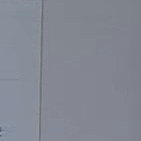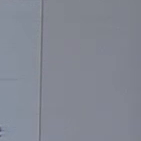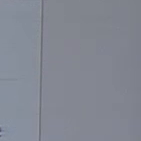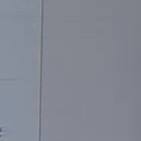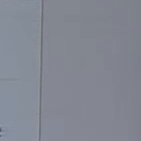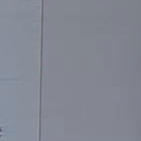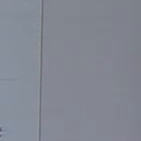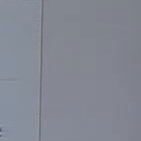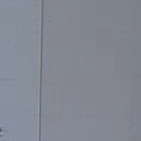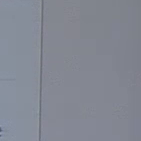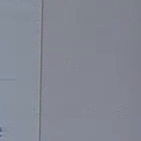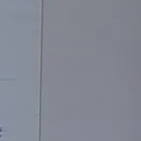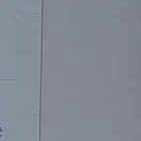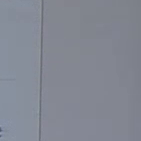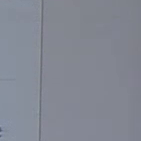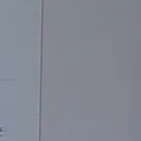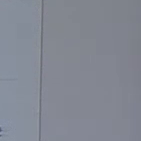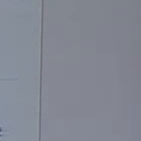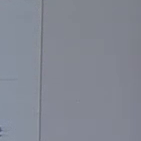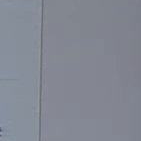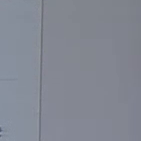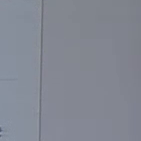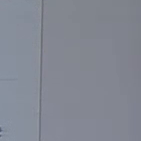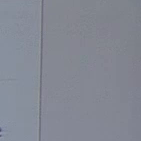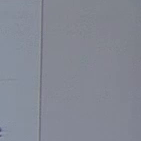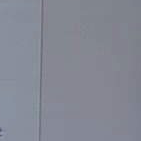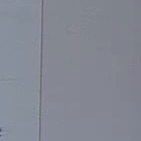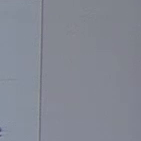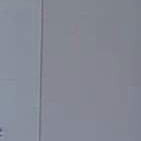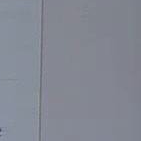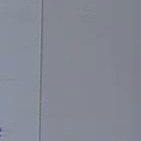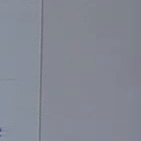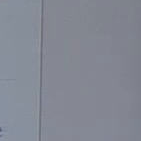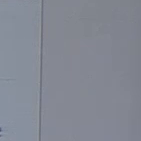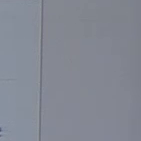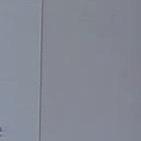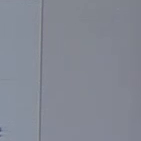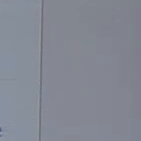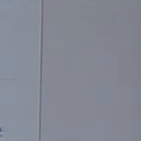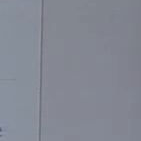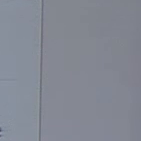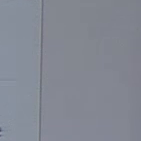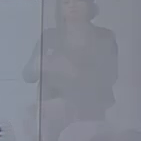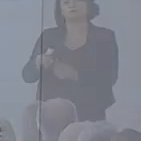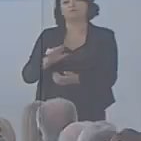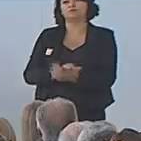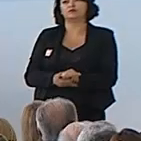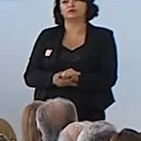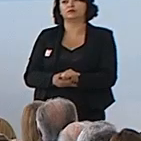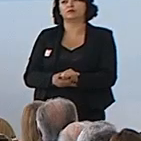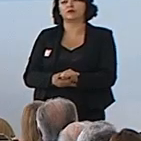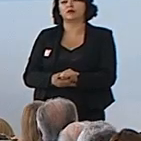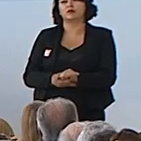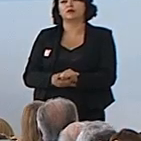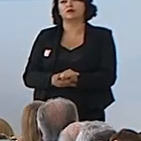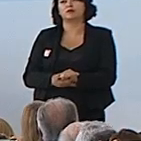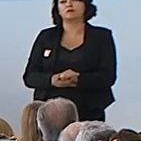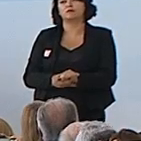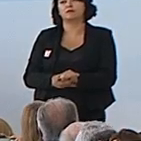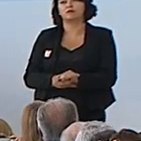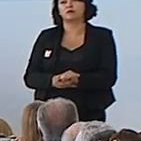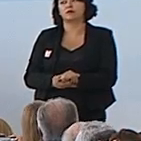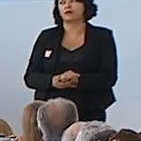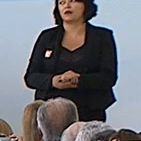Rolemberg que bateu pé e falou assim vamos todos os horas carregar as regras aí certo Governador e carregaram todas as regras viu e ficou